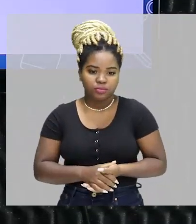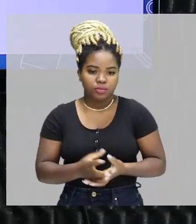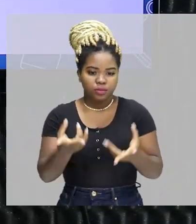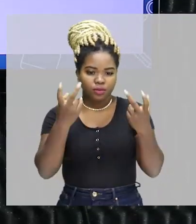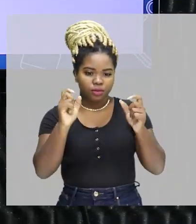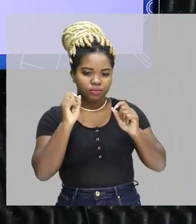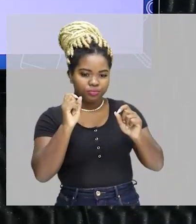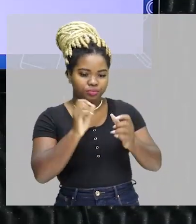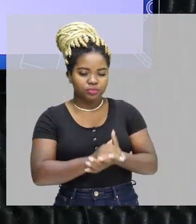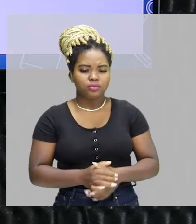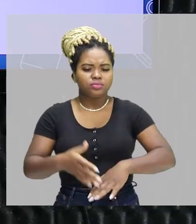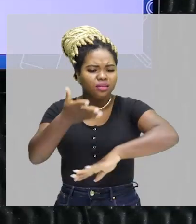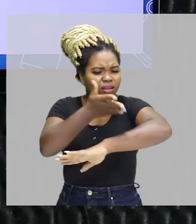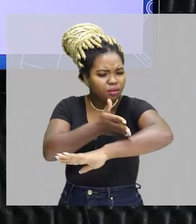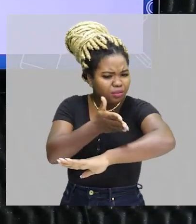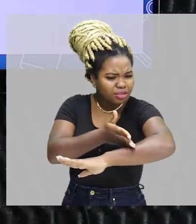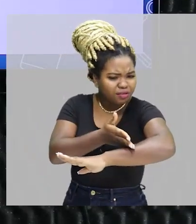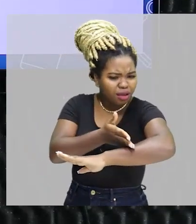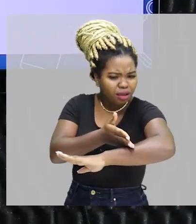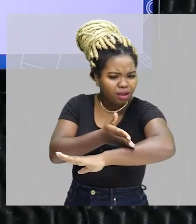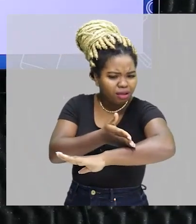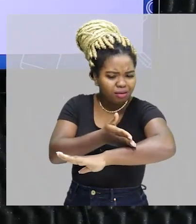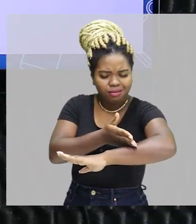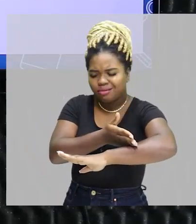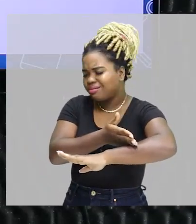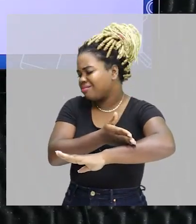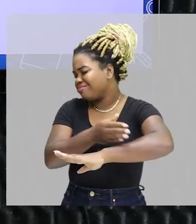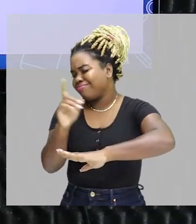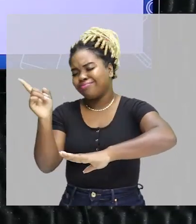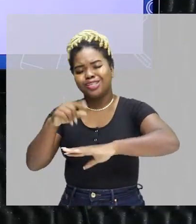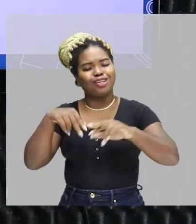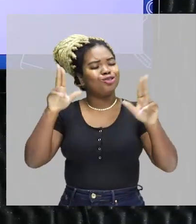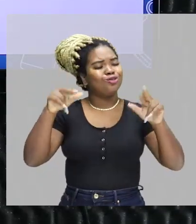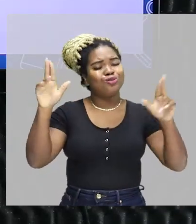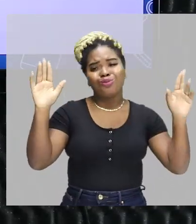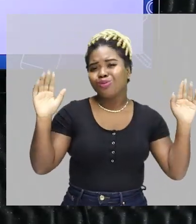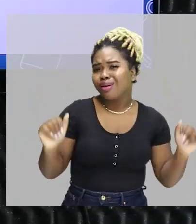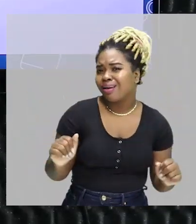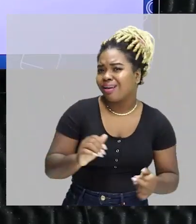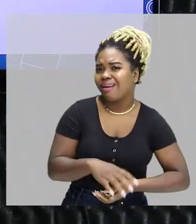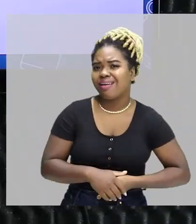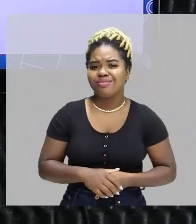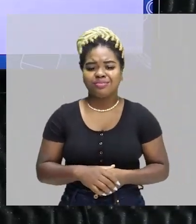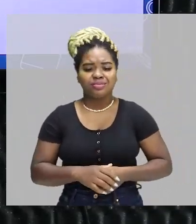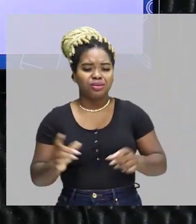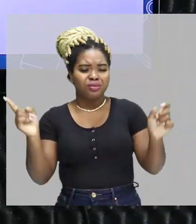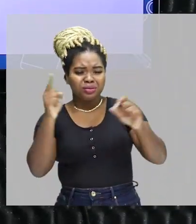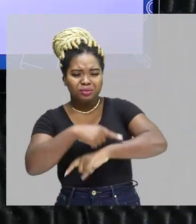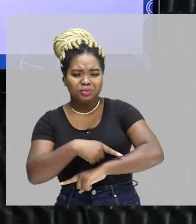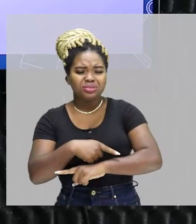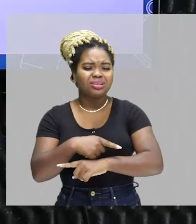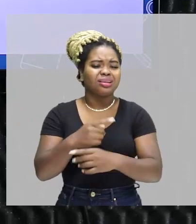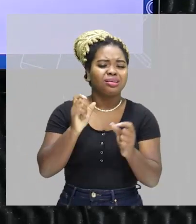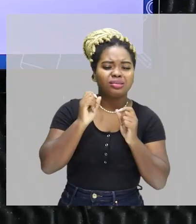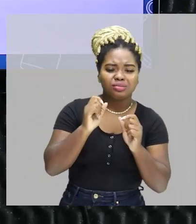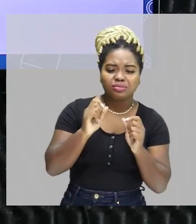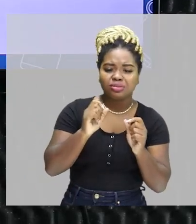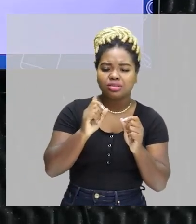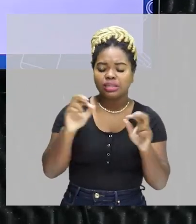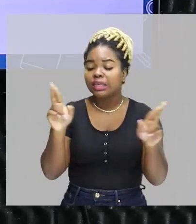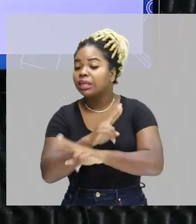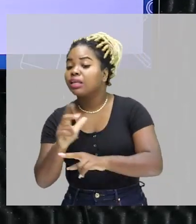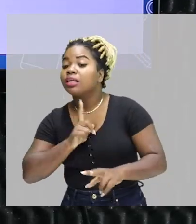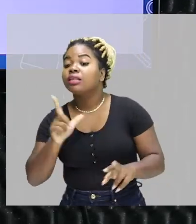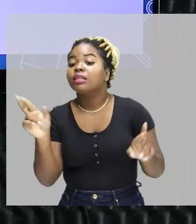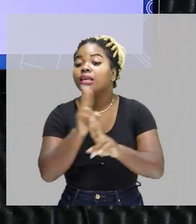perceber que é medieval? Não, a medieval está ali na Idade Média já, ela é um contraste à filosofia antiga. Não vai